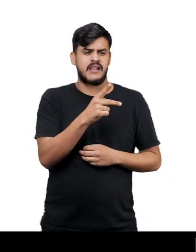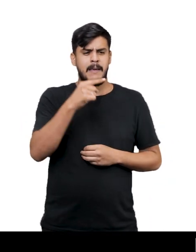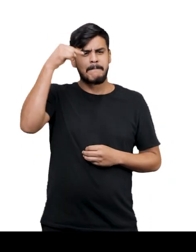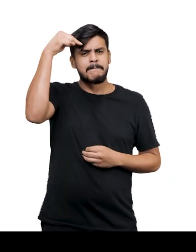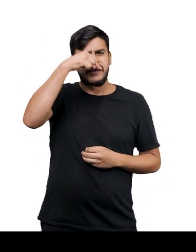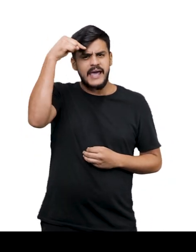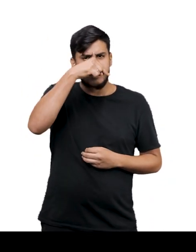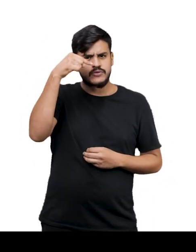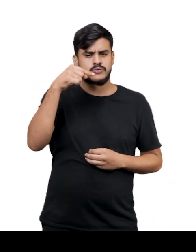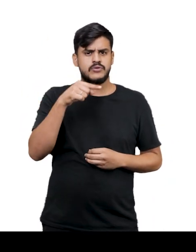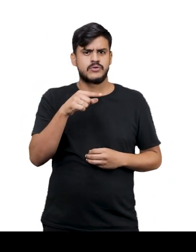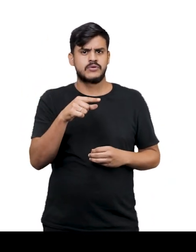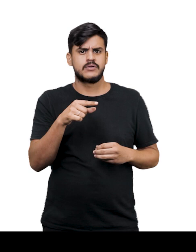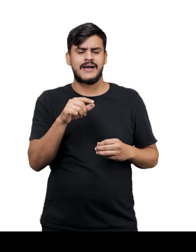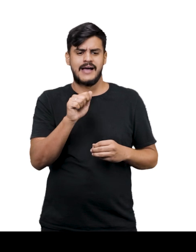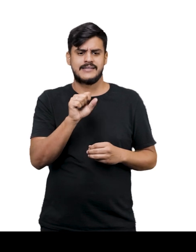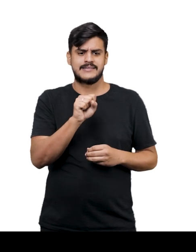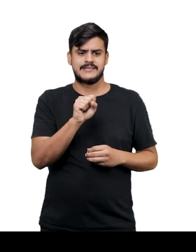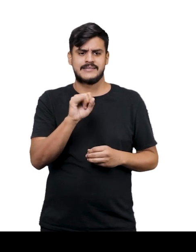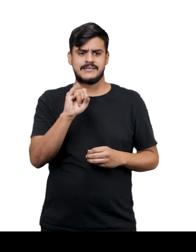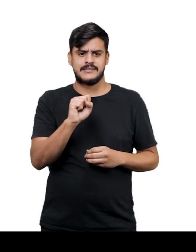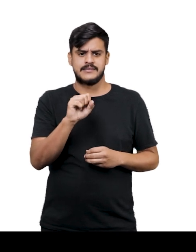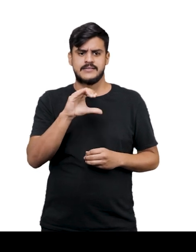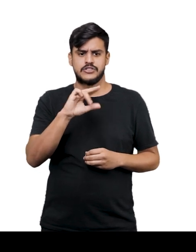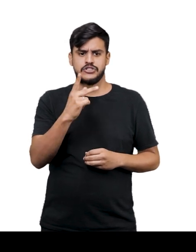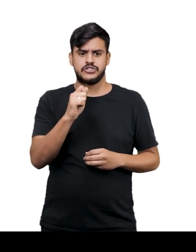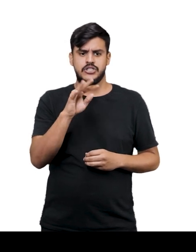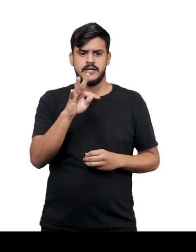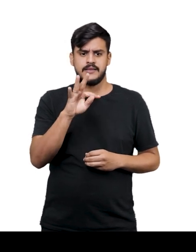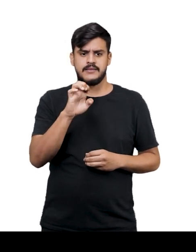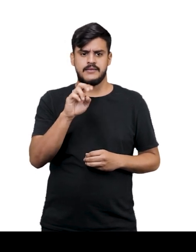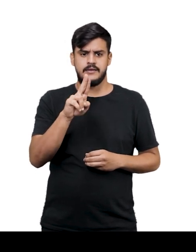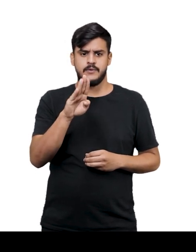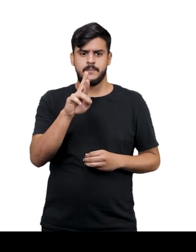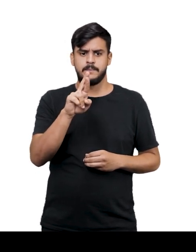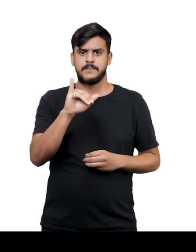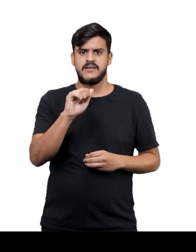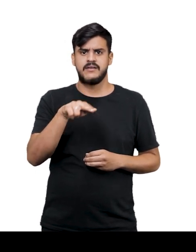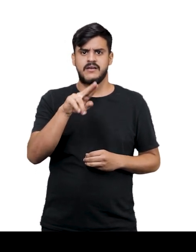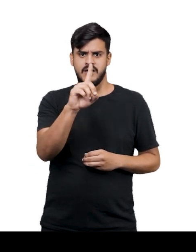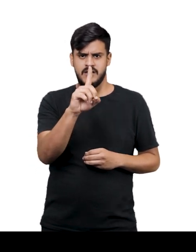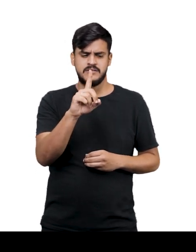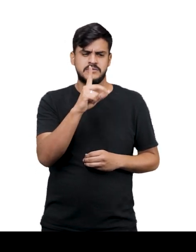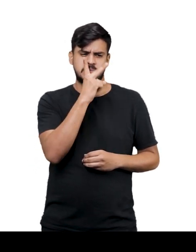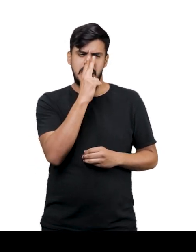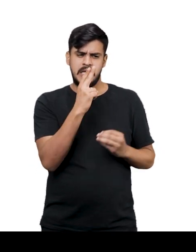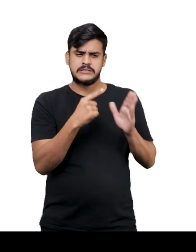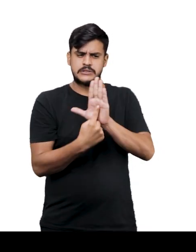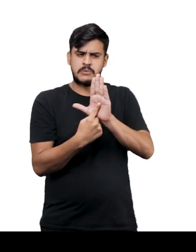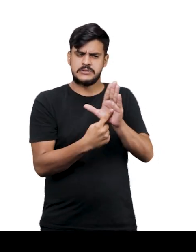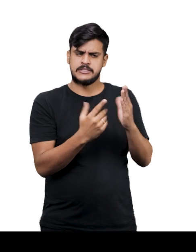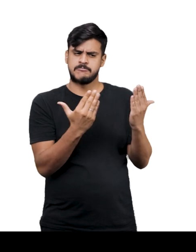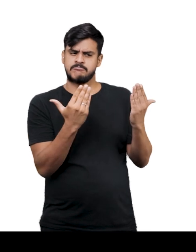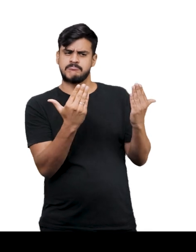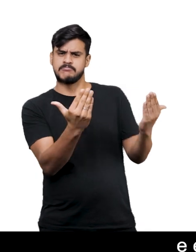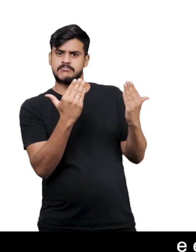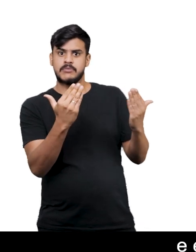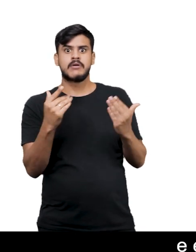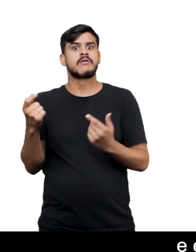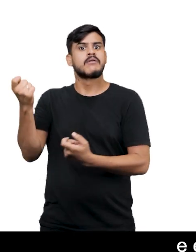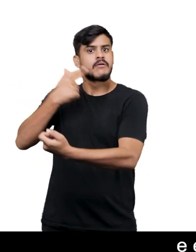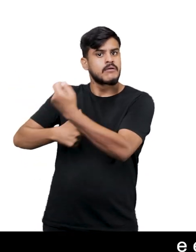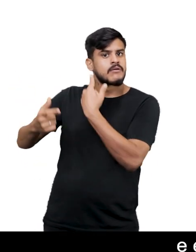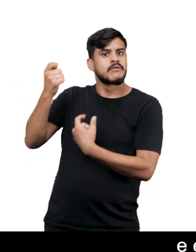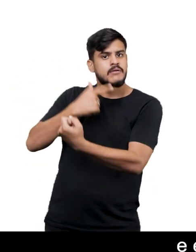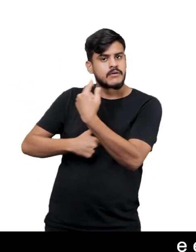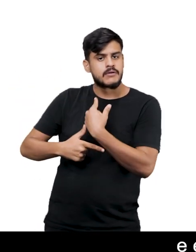Brasil acusavam Pietro Maria Bardi e Assis Chateaubriand de apresentarem obras de procedência duvidosa, e